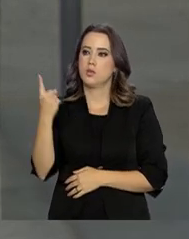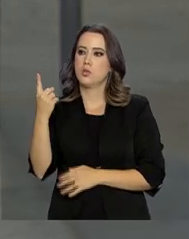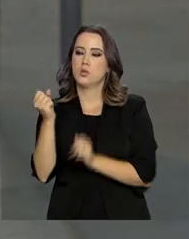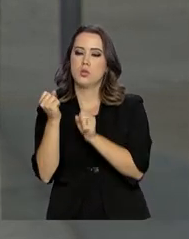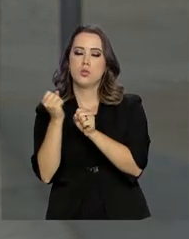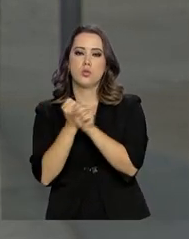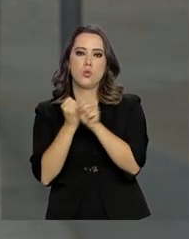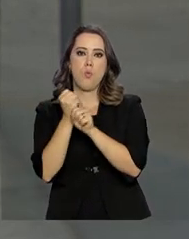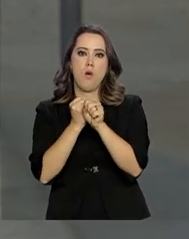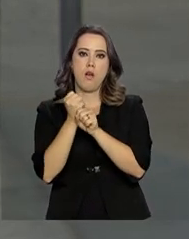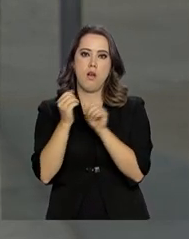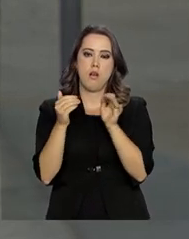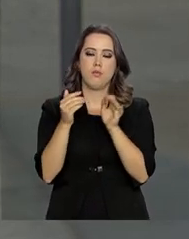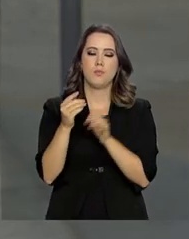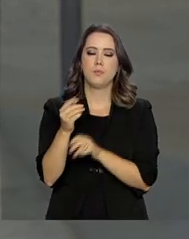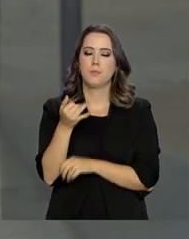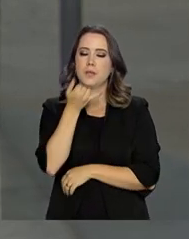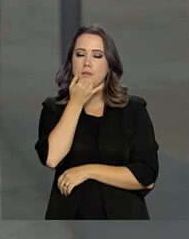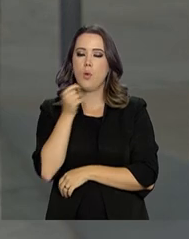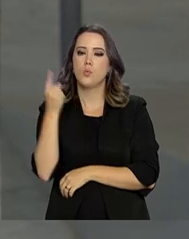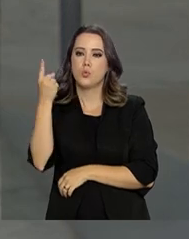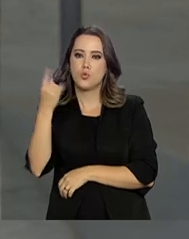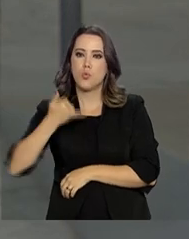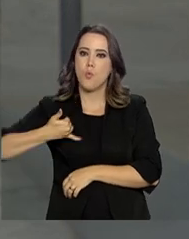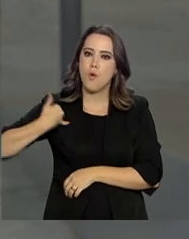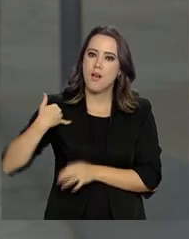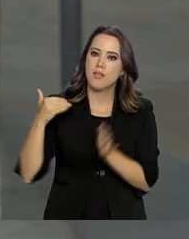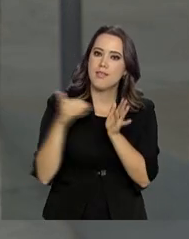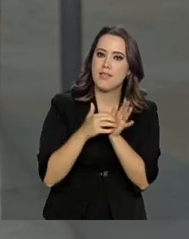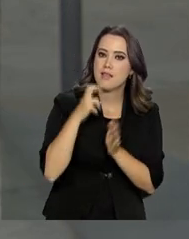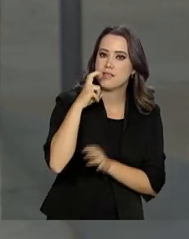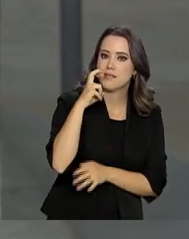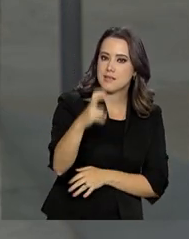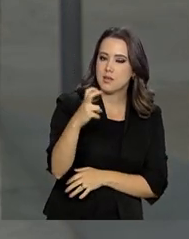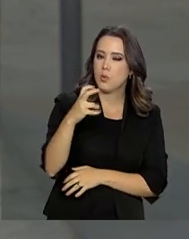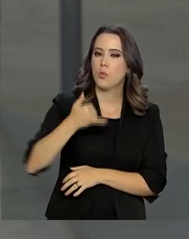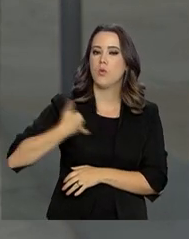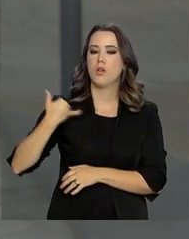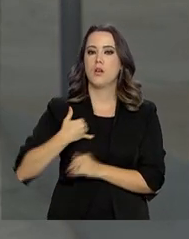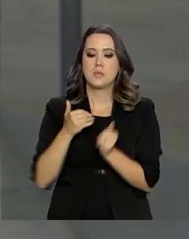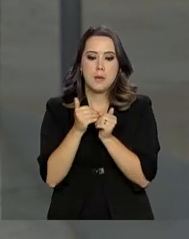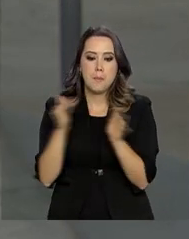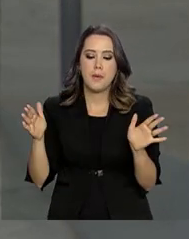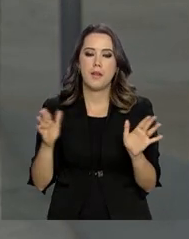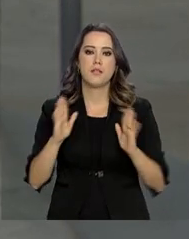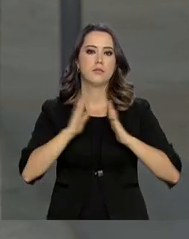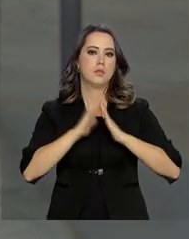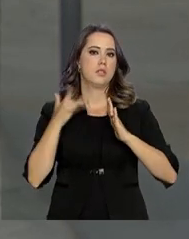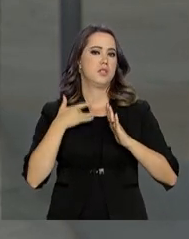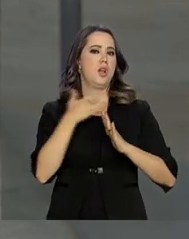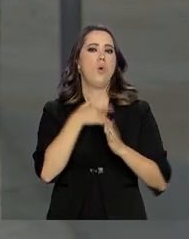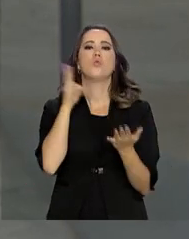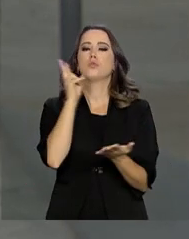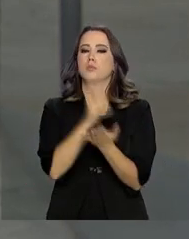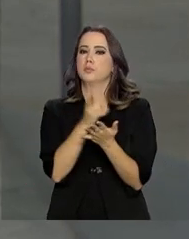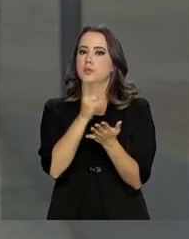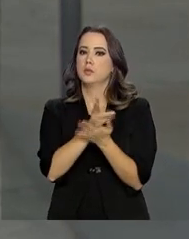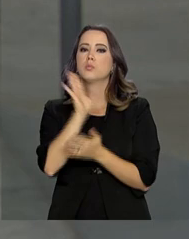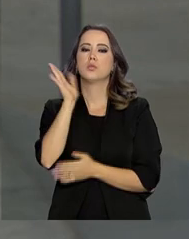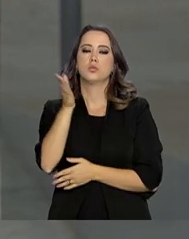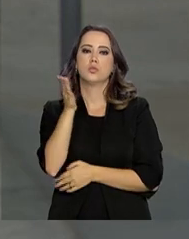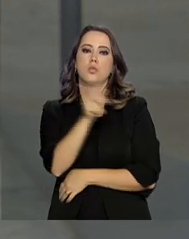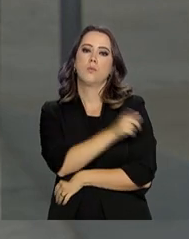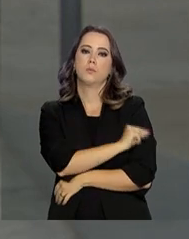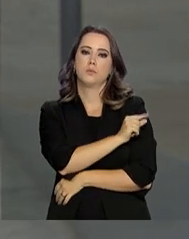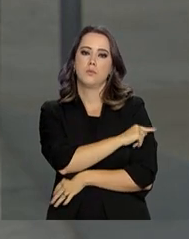de 5 em um dos 36 mil postos de saúde abertos independente da criança já